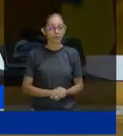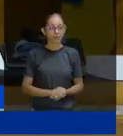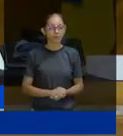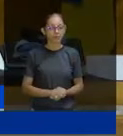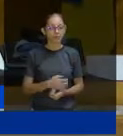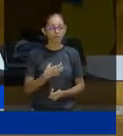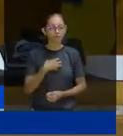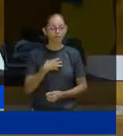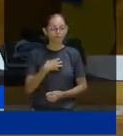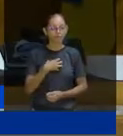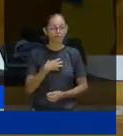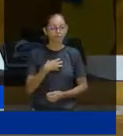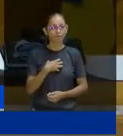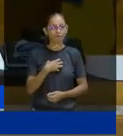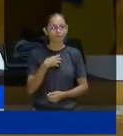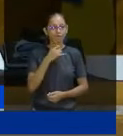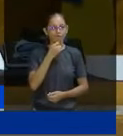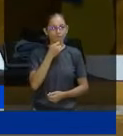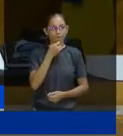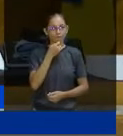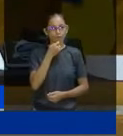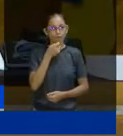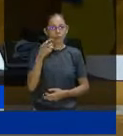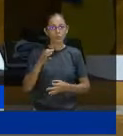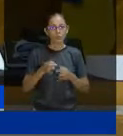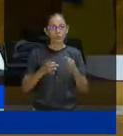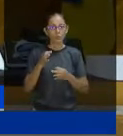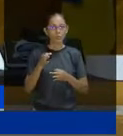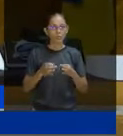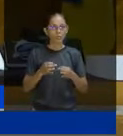do juiz de direito,